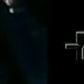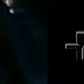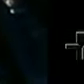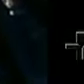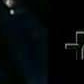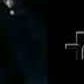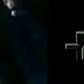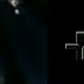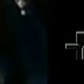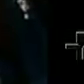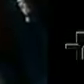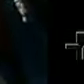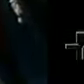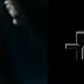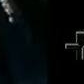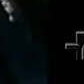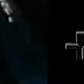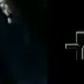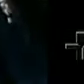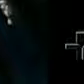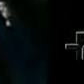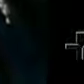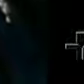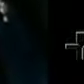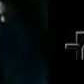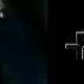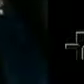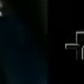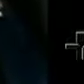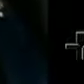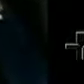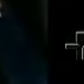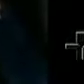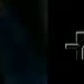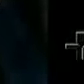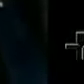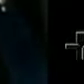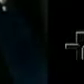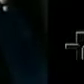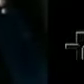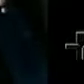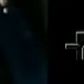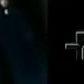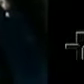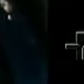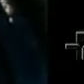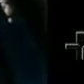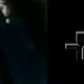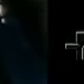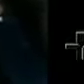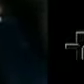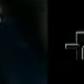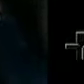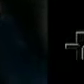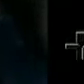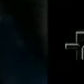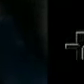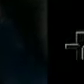ser vida um segredo ela tem a gente